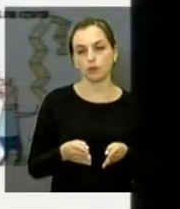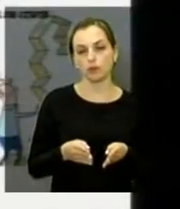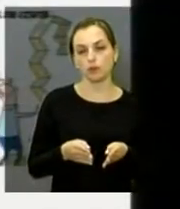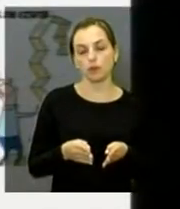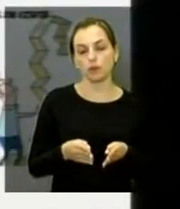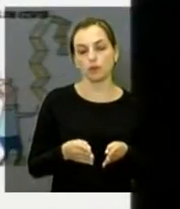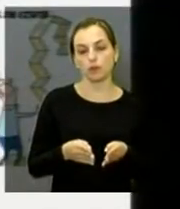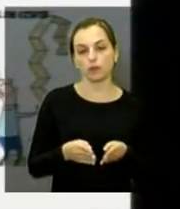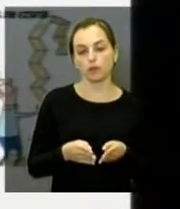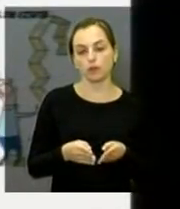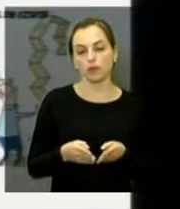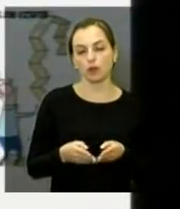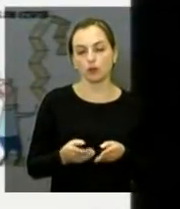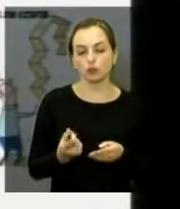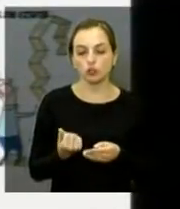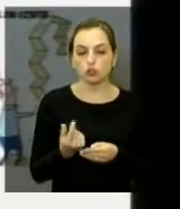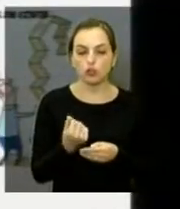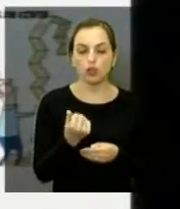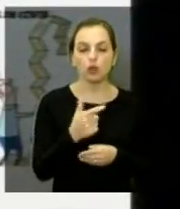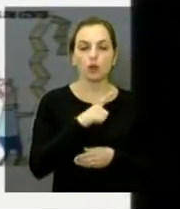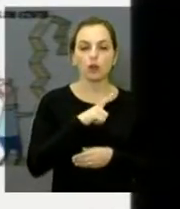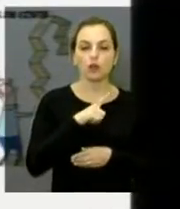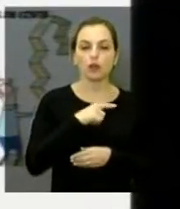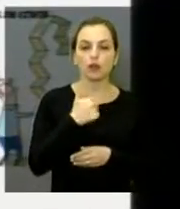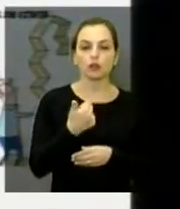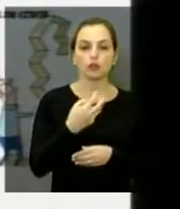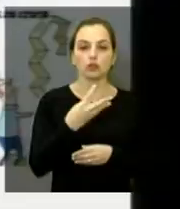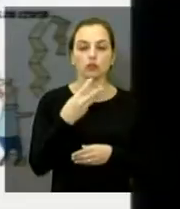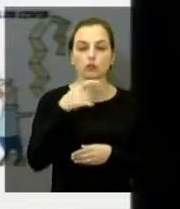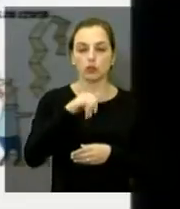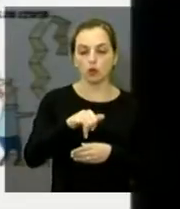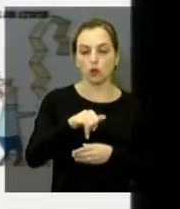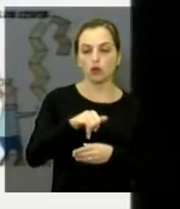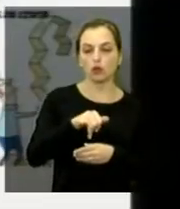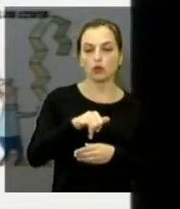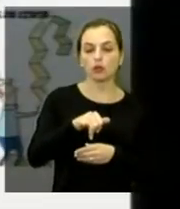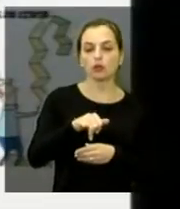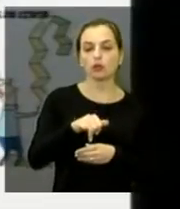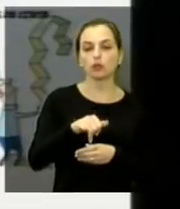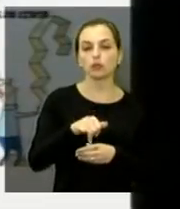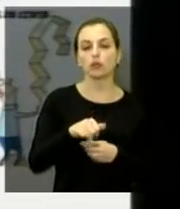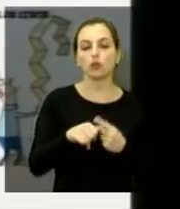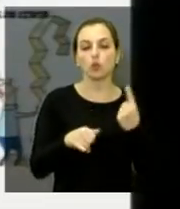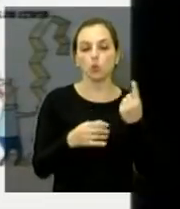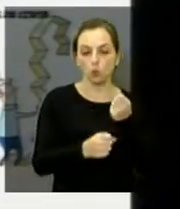capacidade financeira do DAE de 14 milhões e um ano e meio.